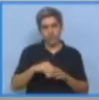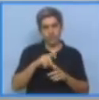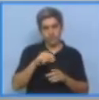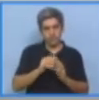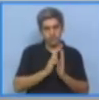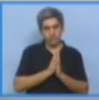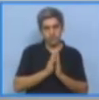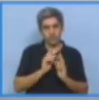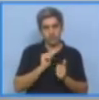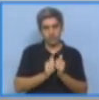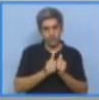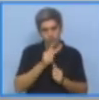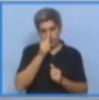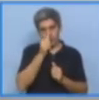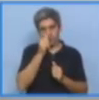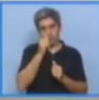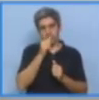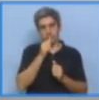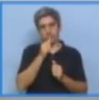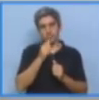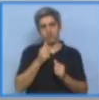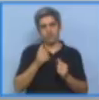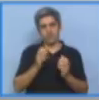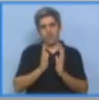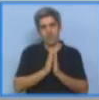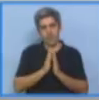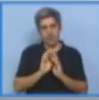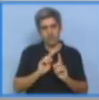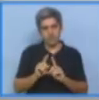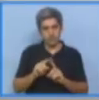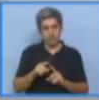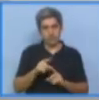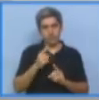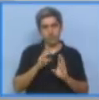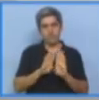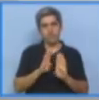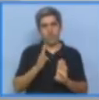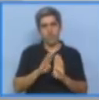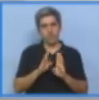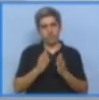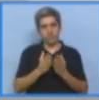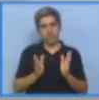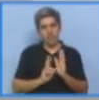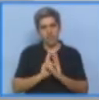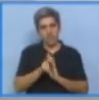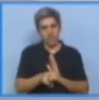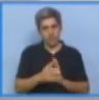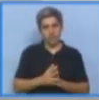na paróquia, no desporto, na dinâmica de igreja, acaba por ser uma porta de